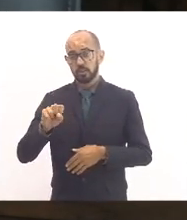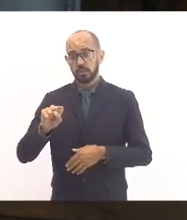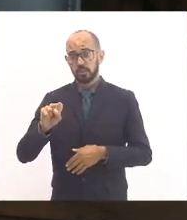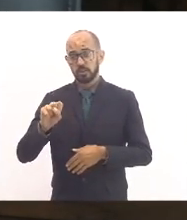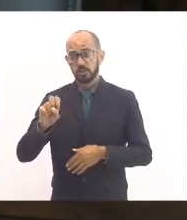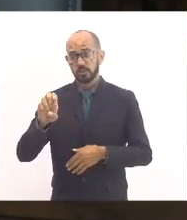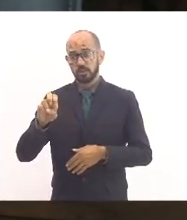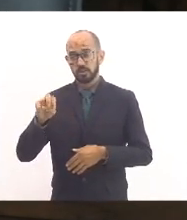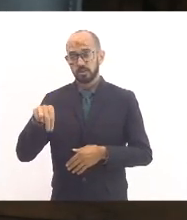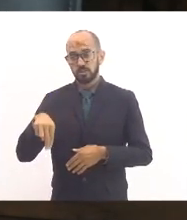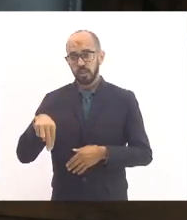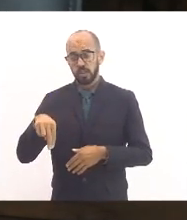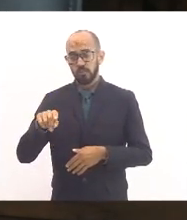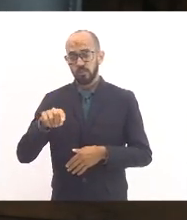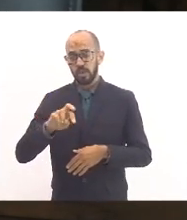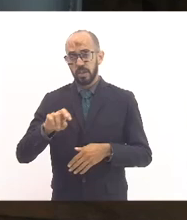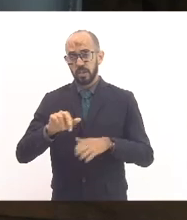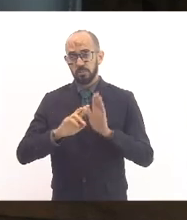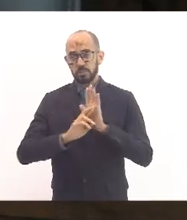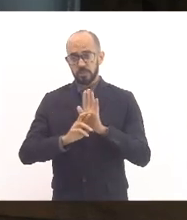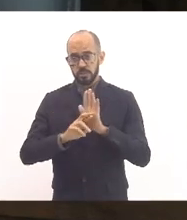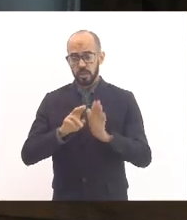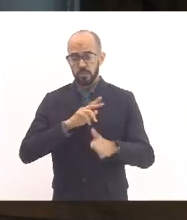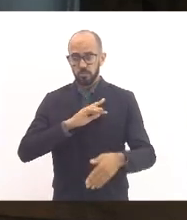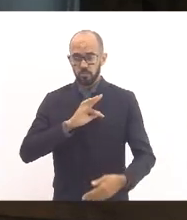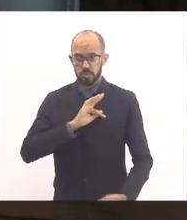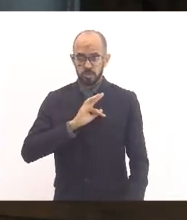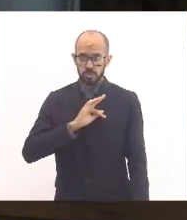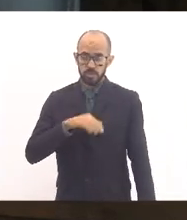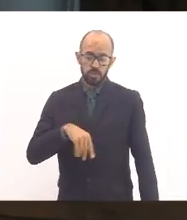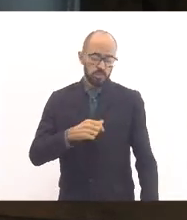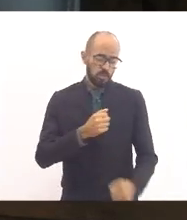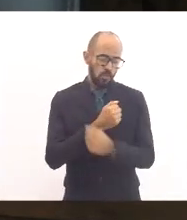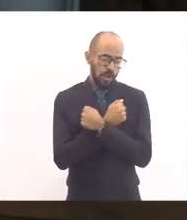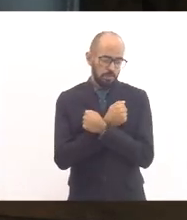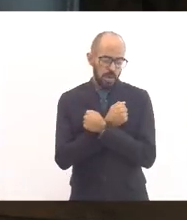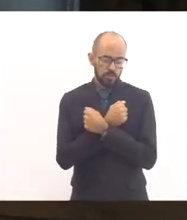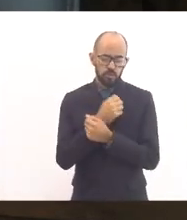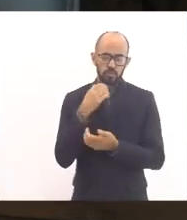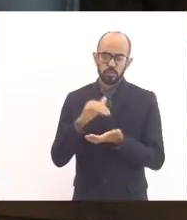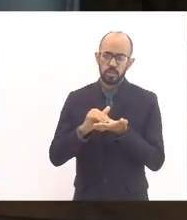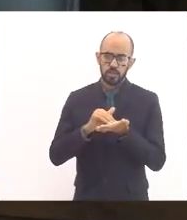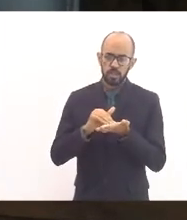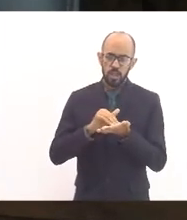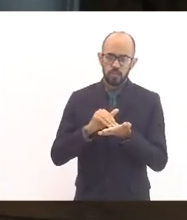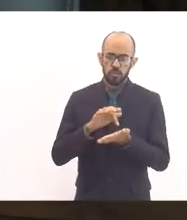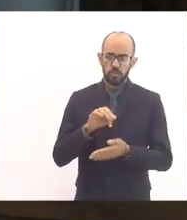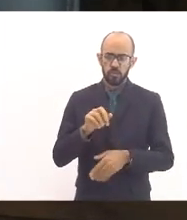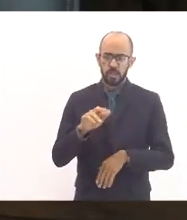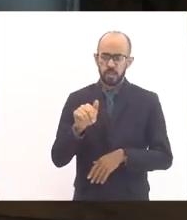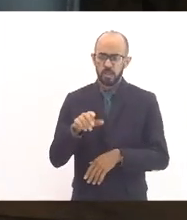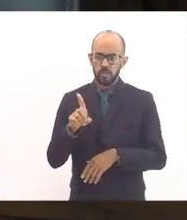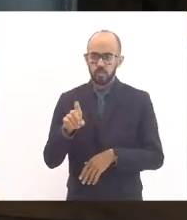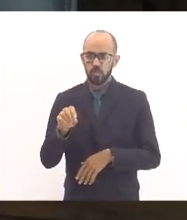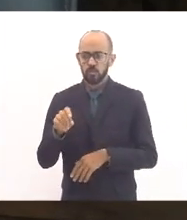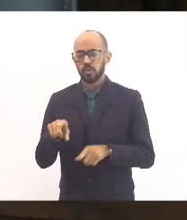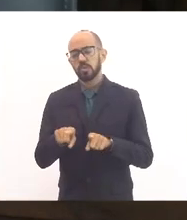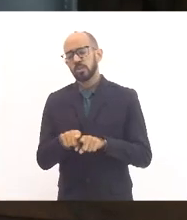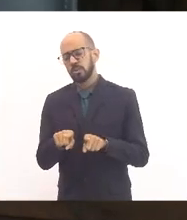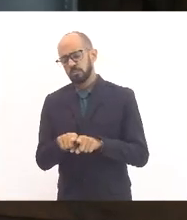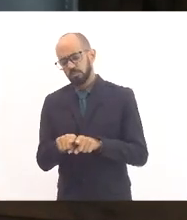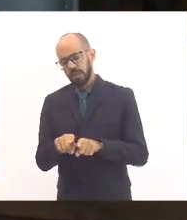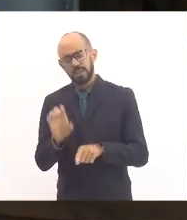civil dizer a ele que leve o nosso abraço ao secretário Fernando e cumprimentar de modo muito